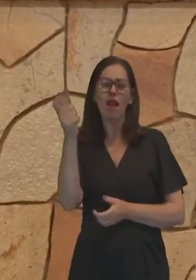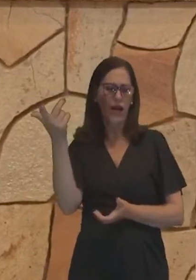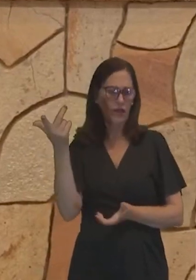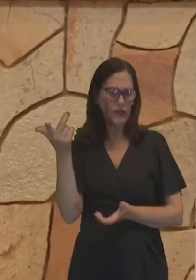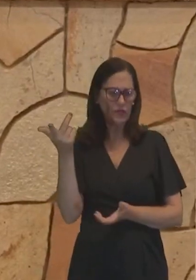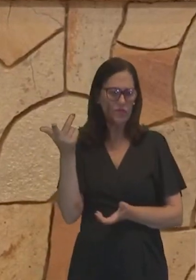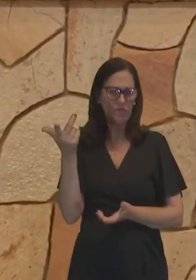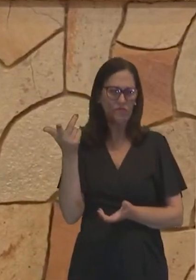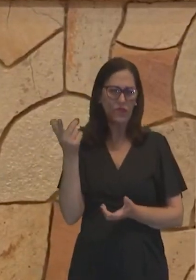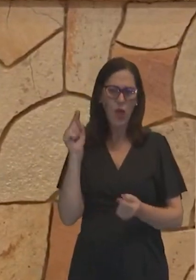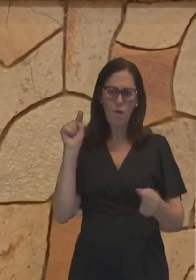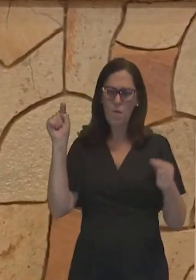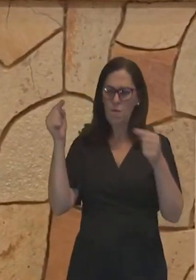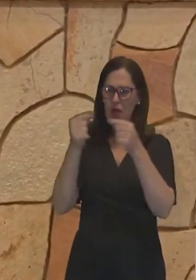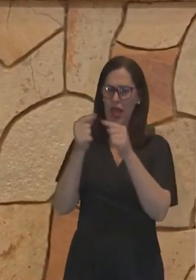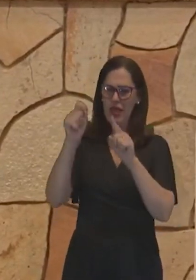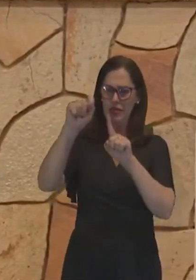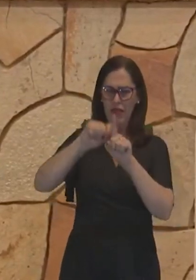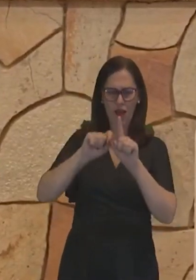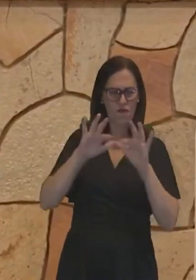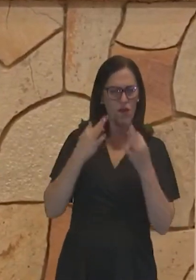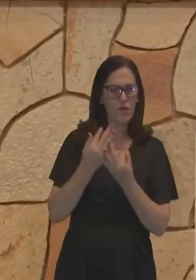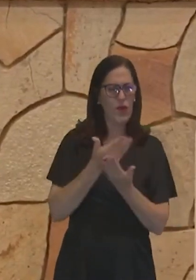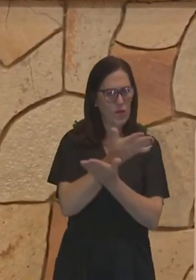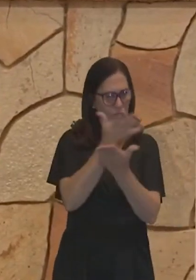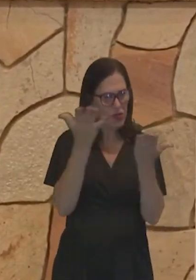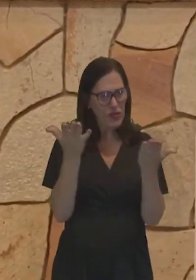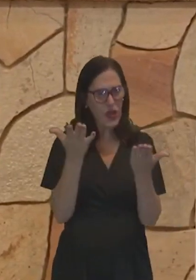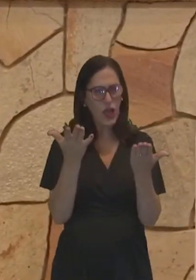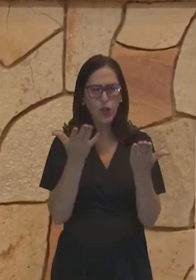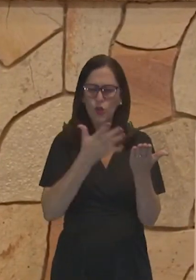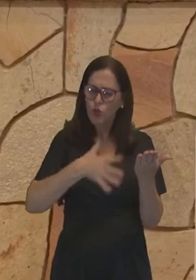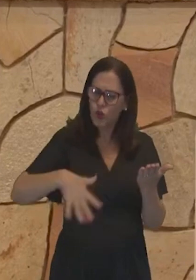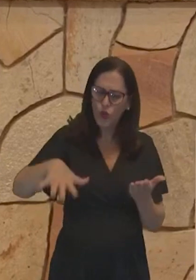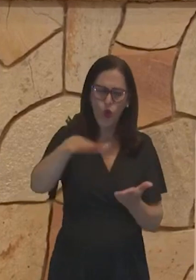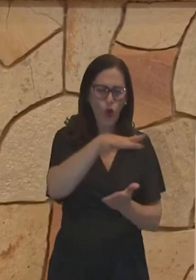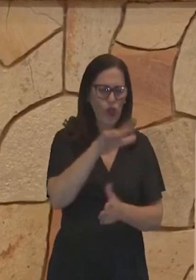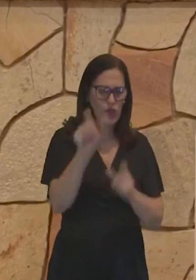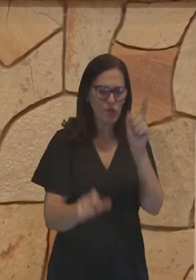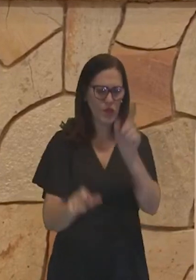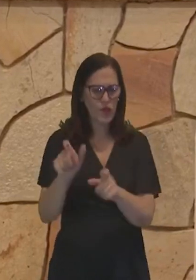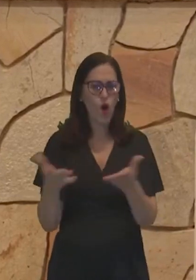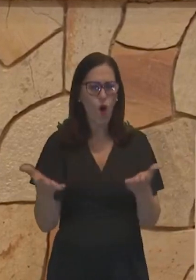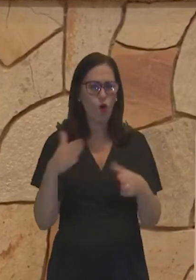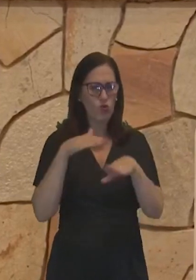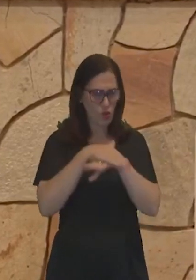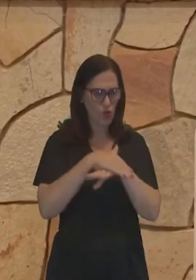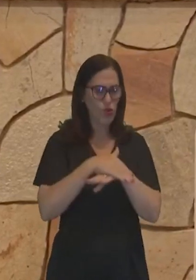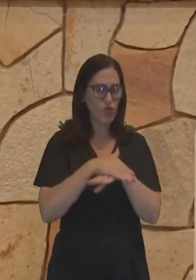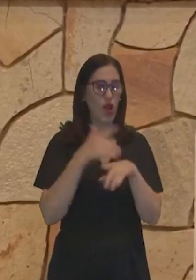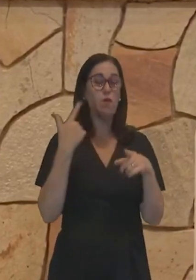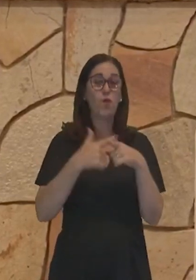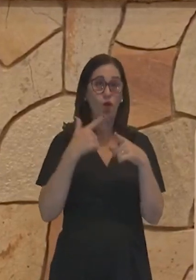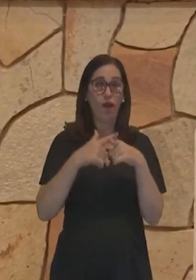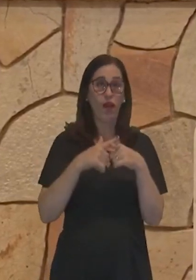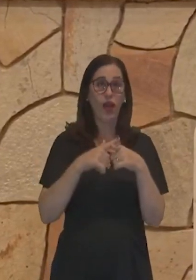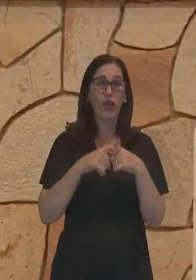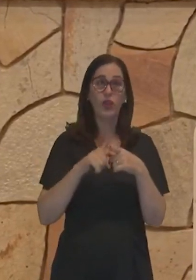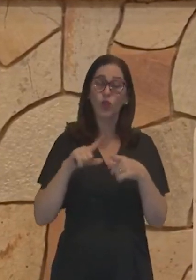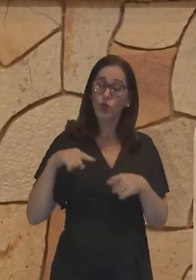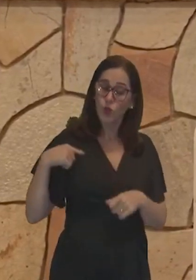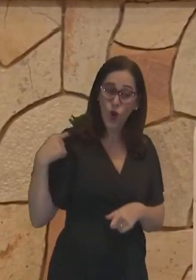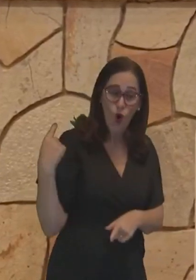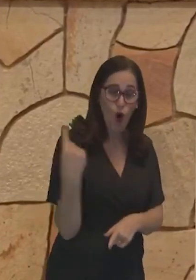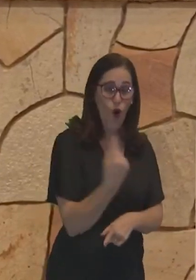em referência ao mês da família, e para vocês, e por extensão a todos aqui, nesta noite, porque certamente todos